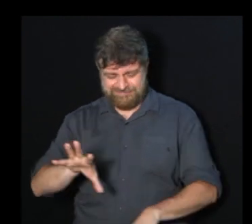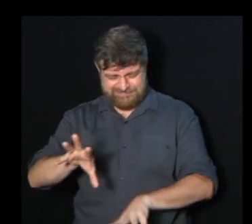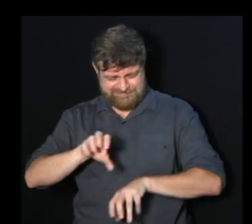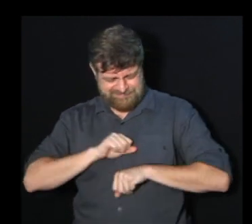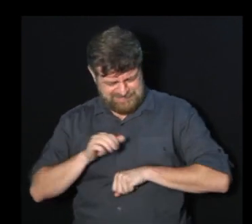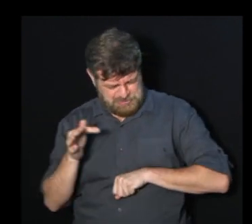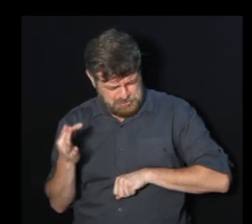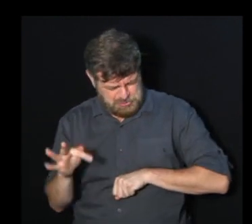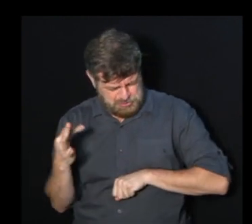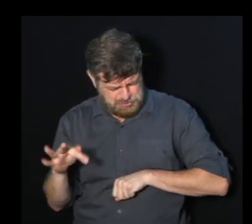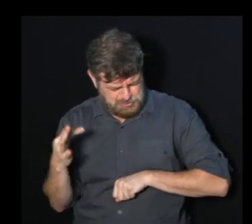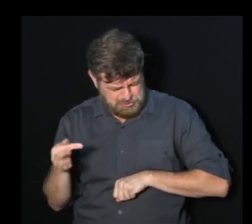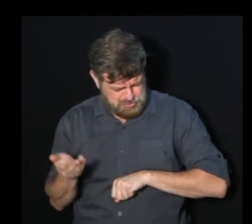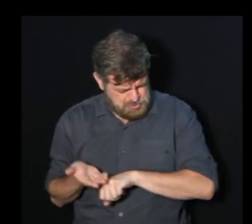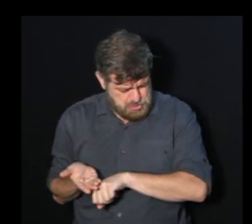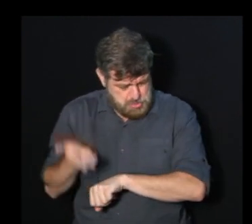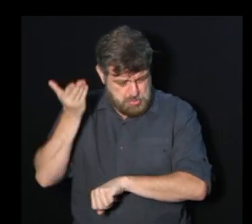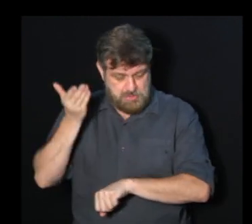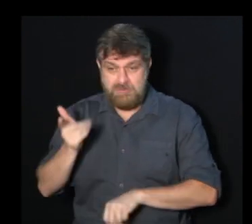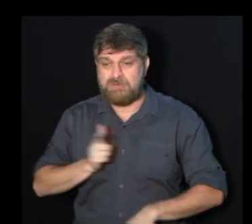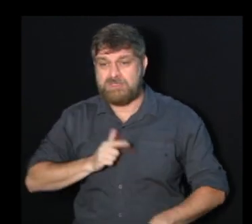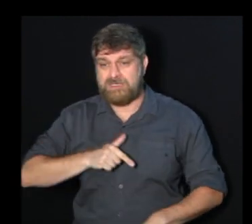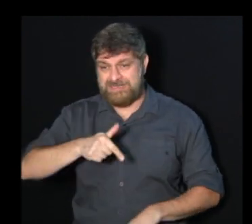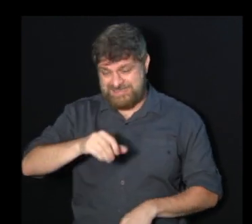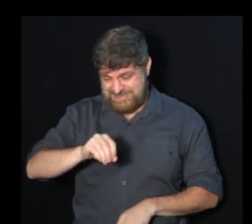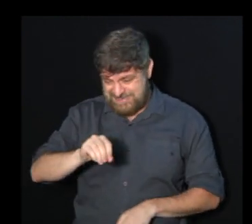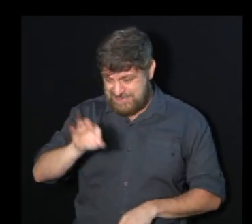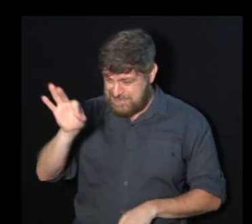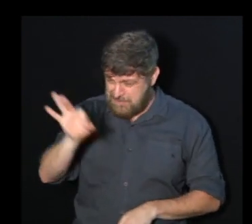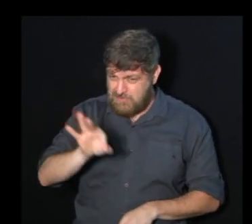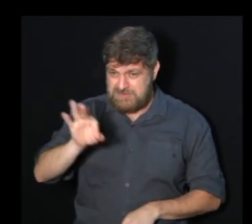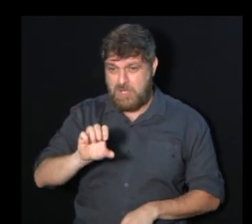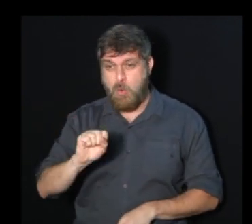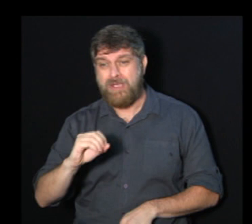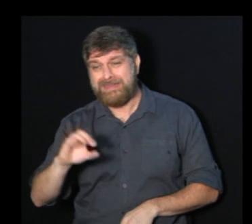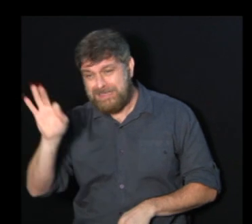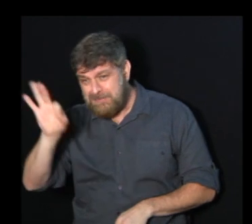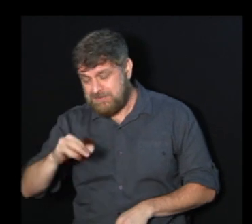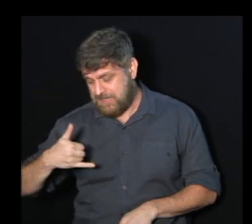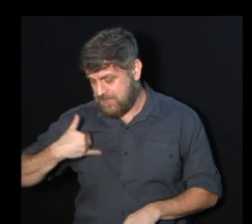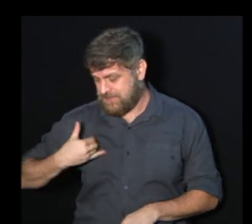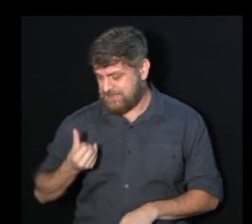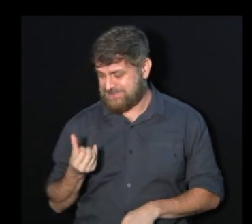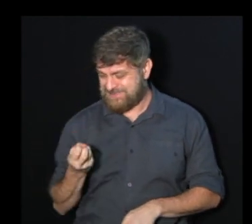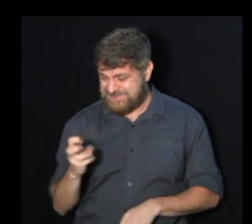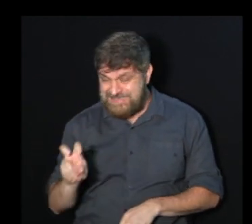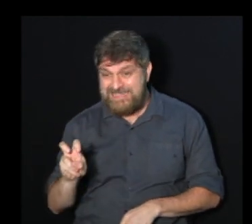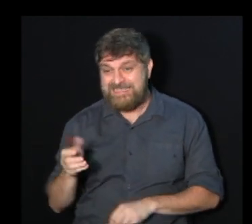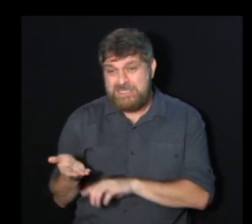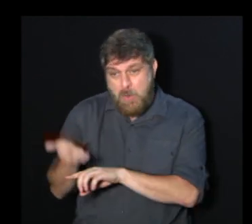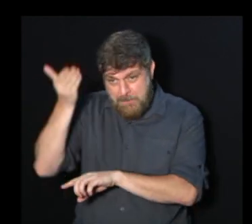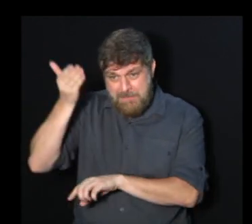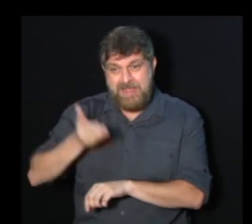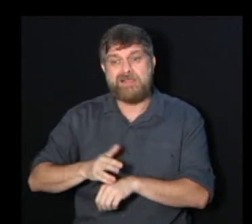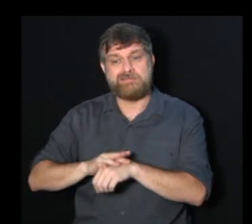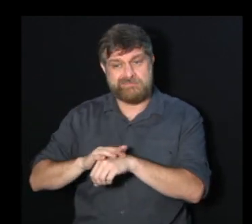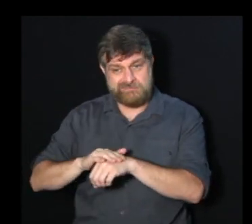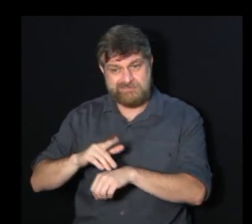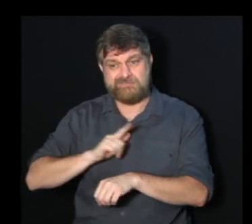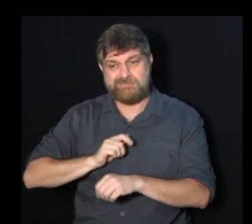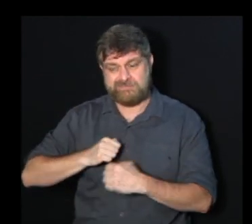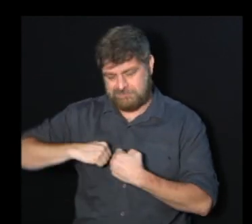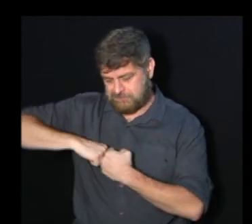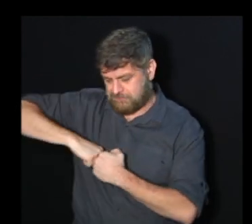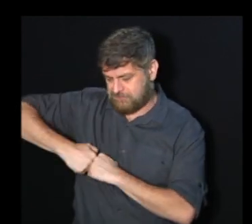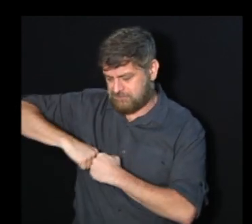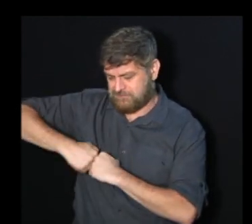desse paciente. Tá? Cerca de 70% a 80% da população com mais de 65 anos possui a doença. Então, assim, esse dado,